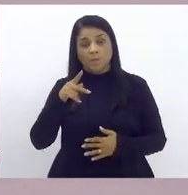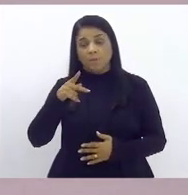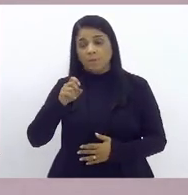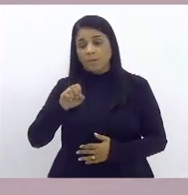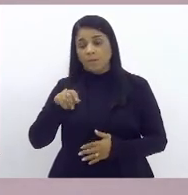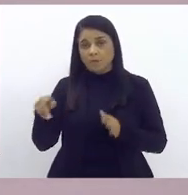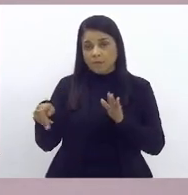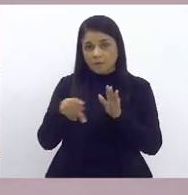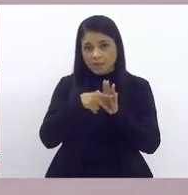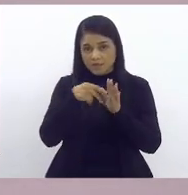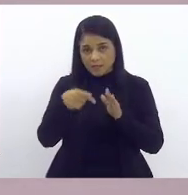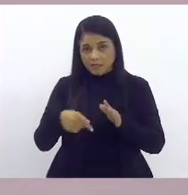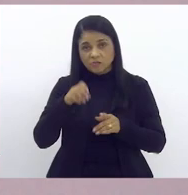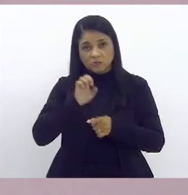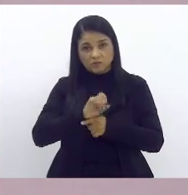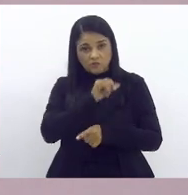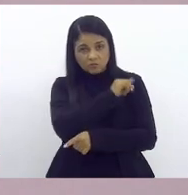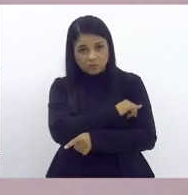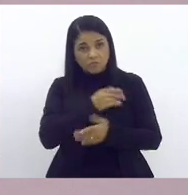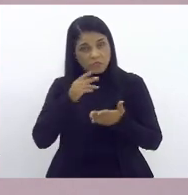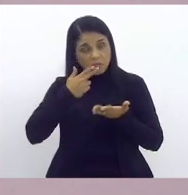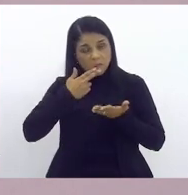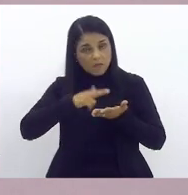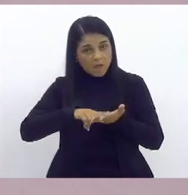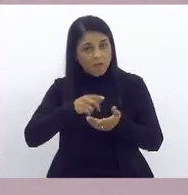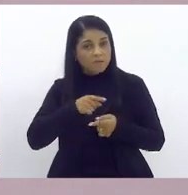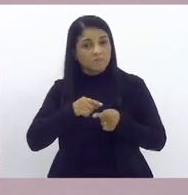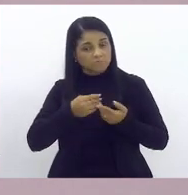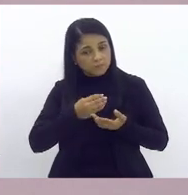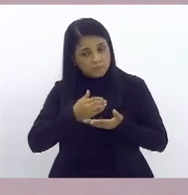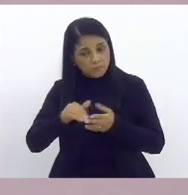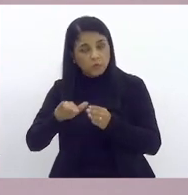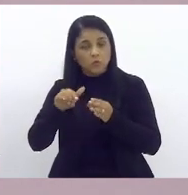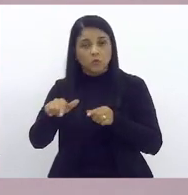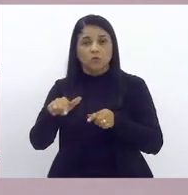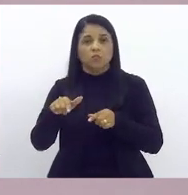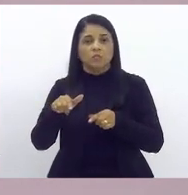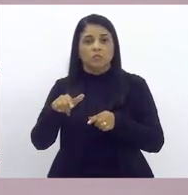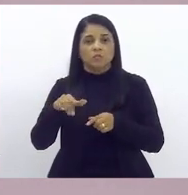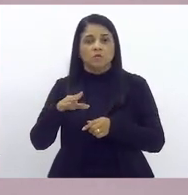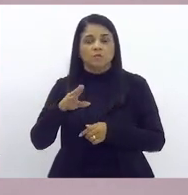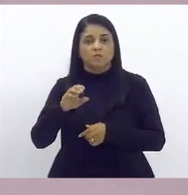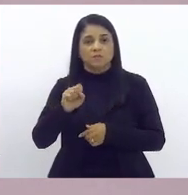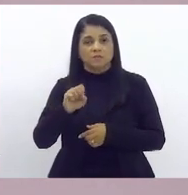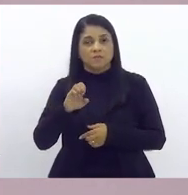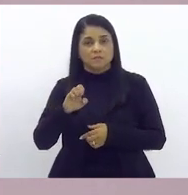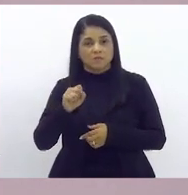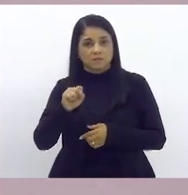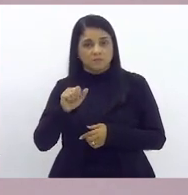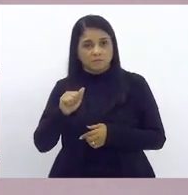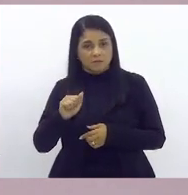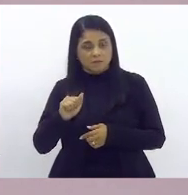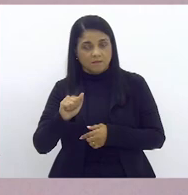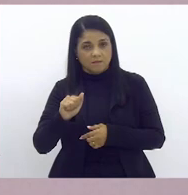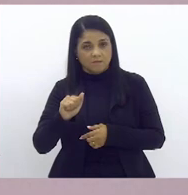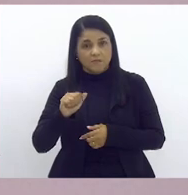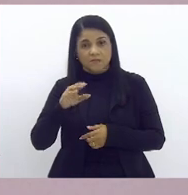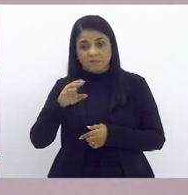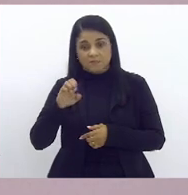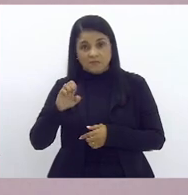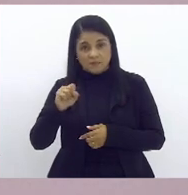para o César Maia avisando que isso daria problemas lá na frente, que acarretaria todos os problemas que a gente está vendo